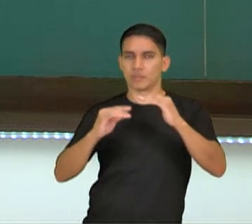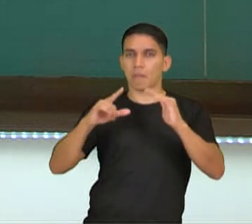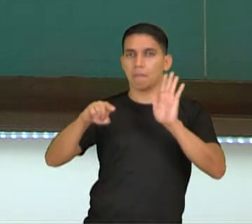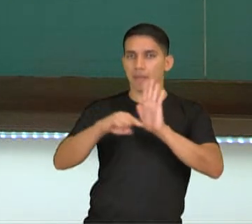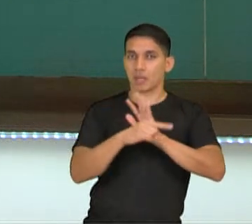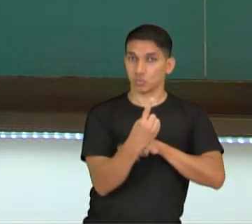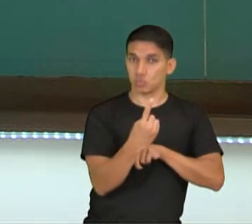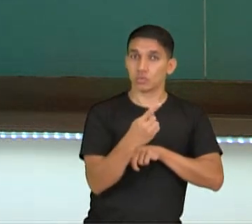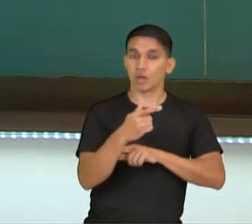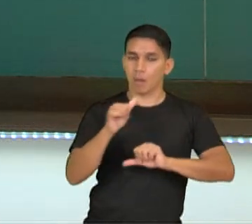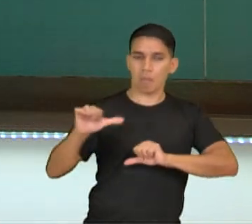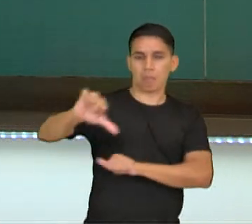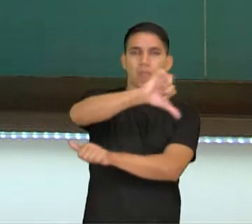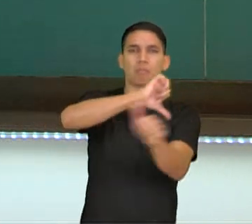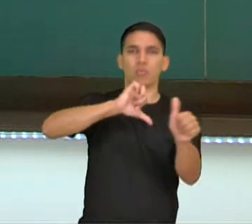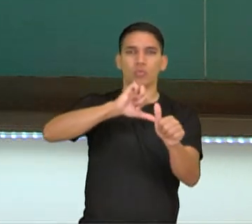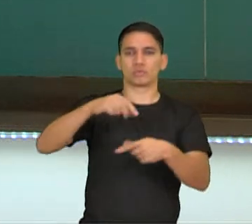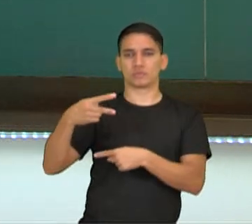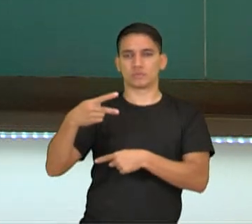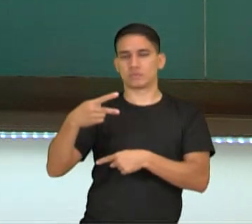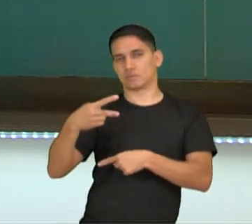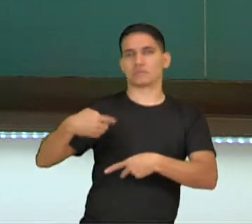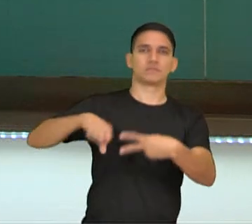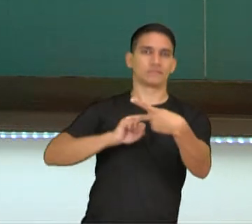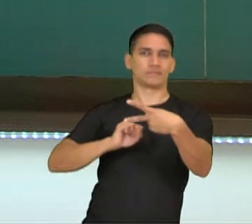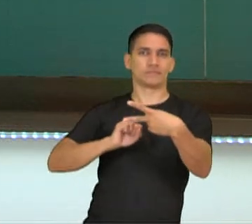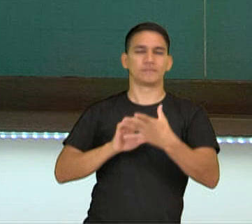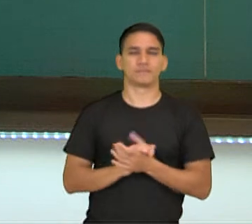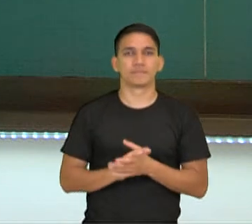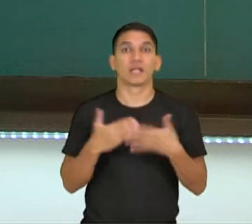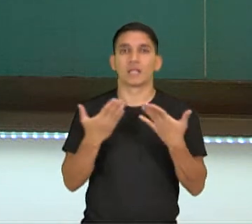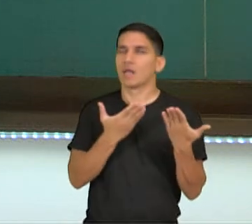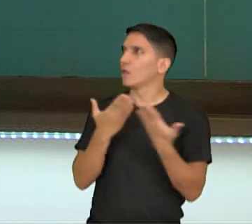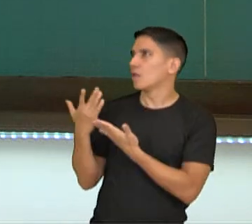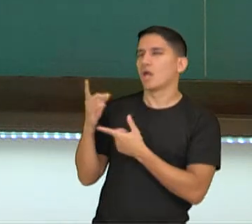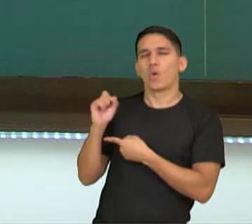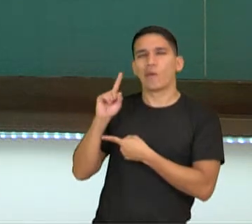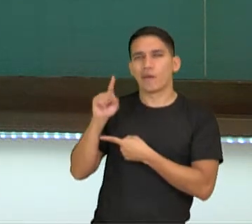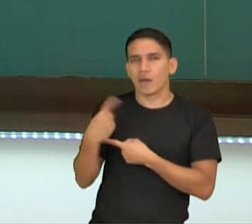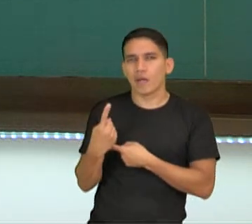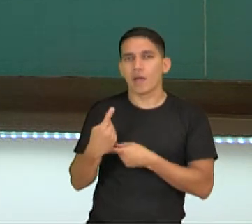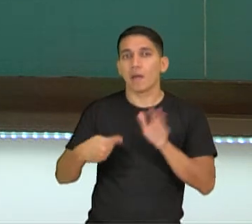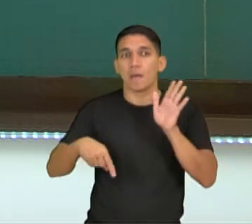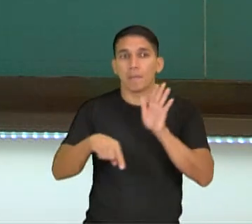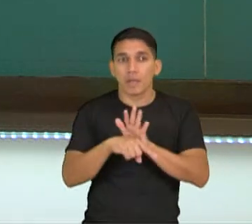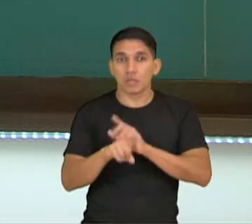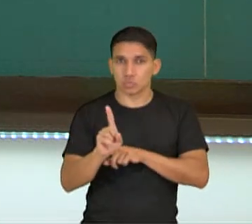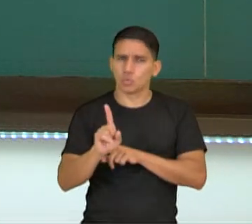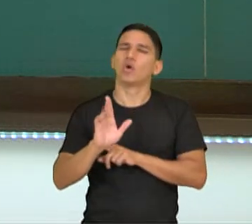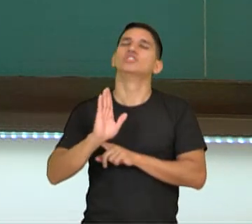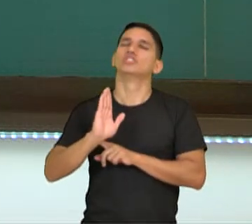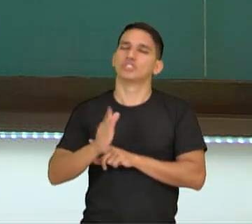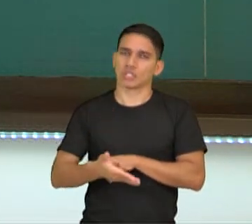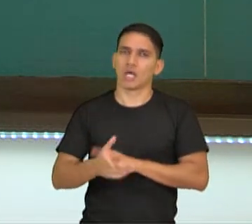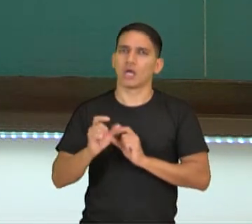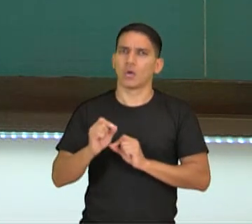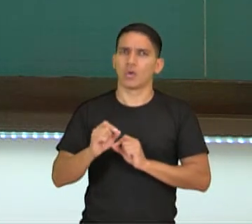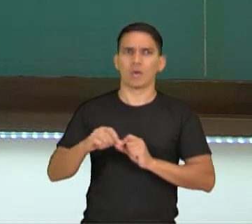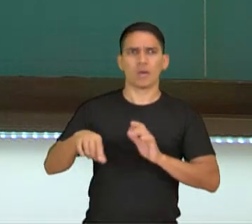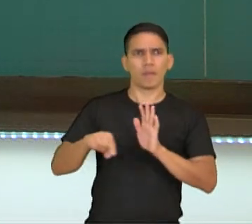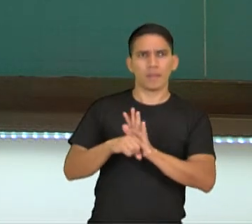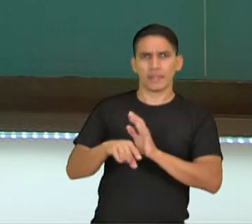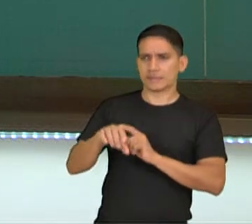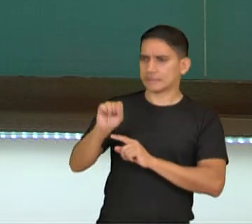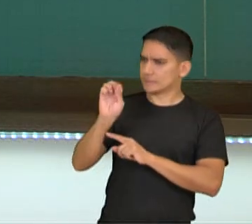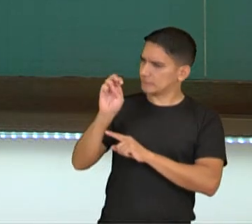essa desigualdade. Então, agora eu tenho menos seno de x, menos 1. Ok. Eu já tenho o menos seno de x, mas